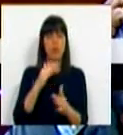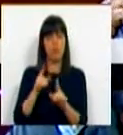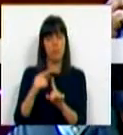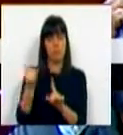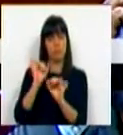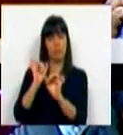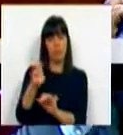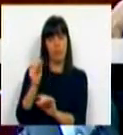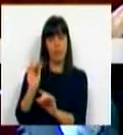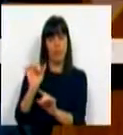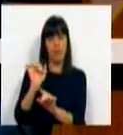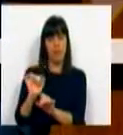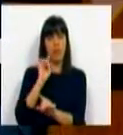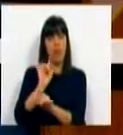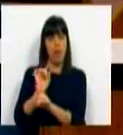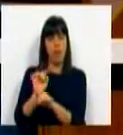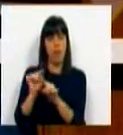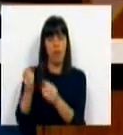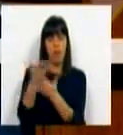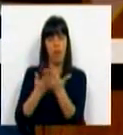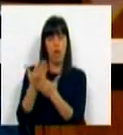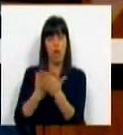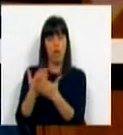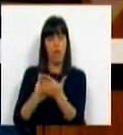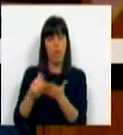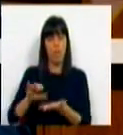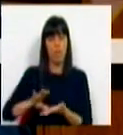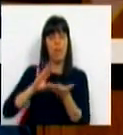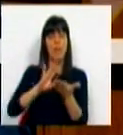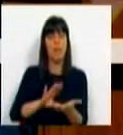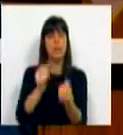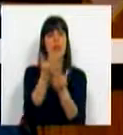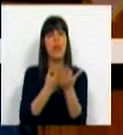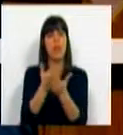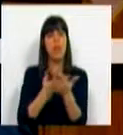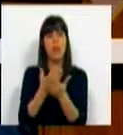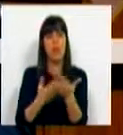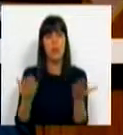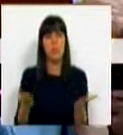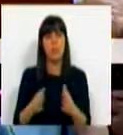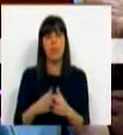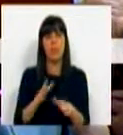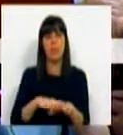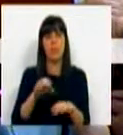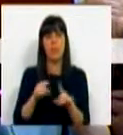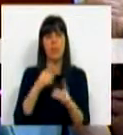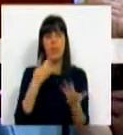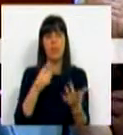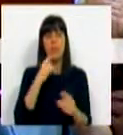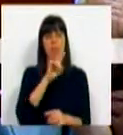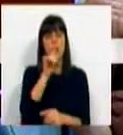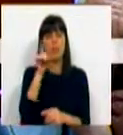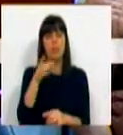às instituições financeiras na economia e no financiamento da economia. Por isso, as questões que